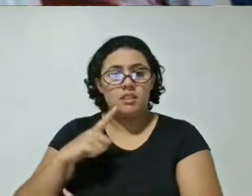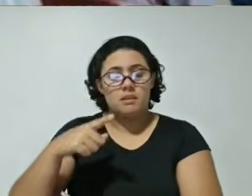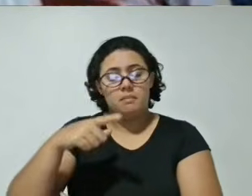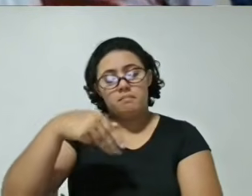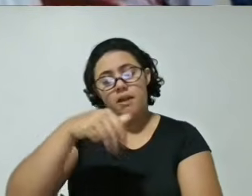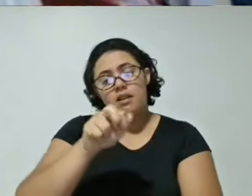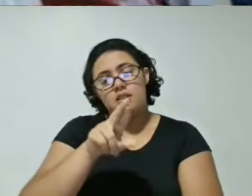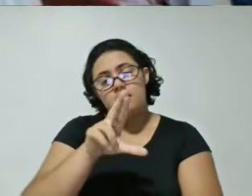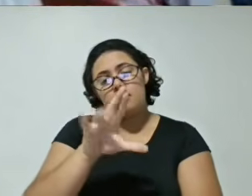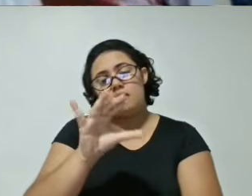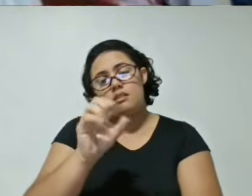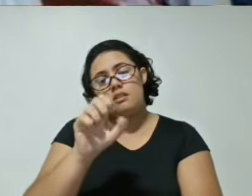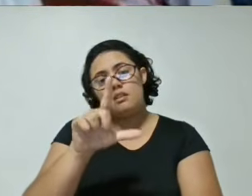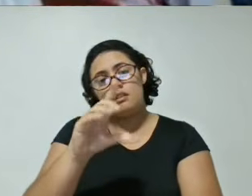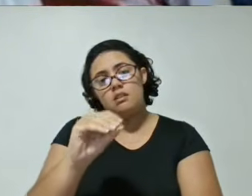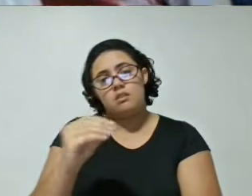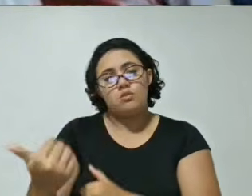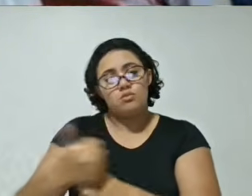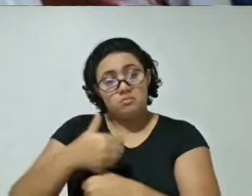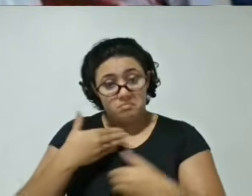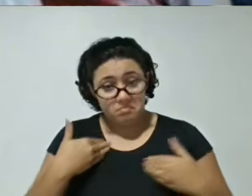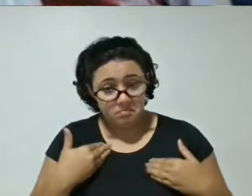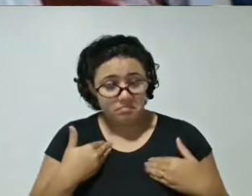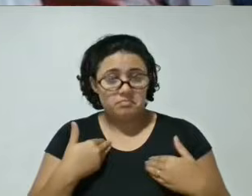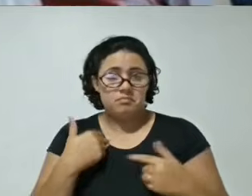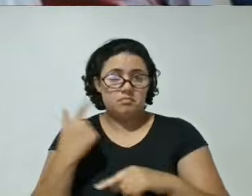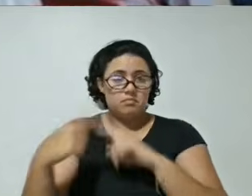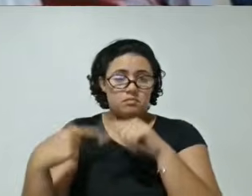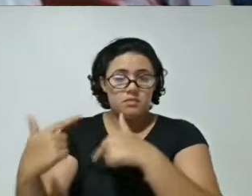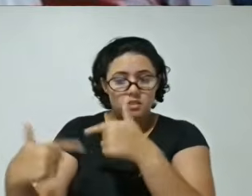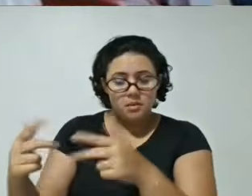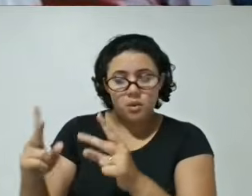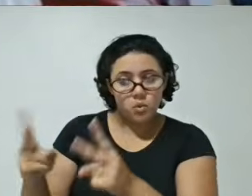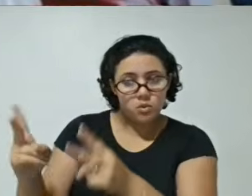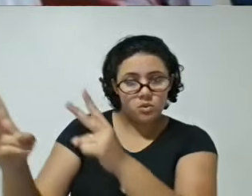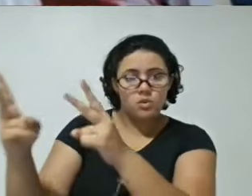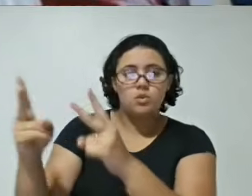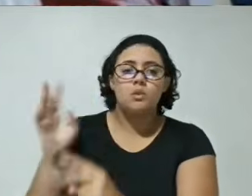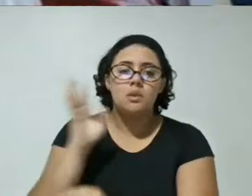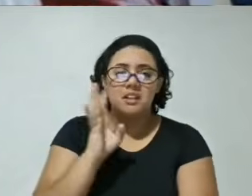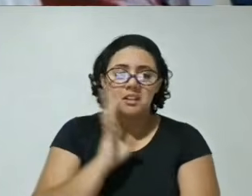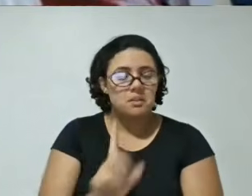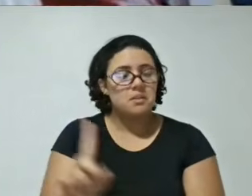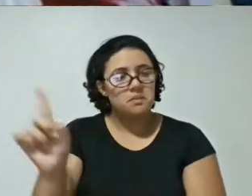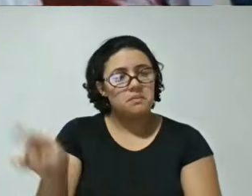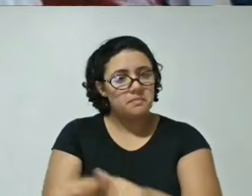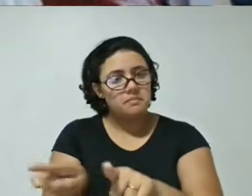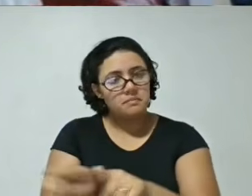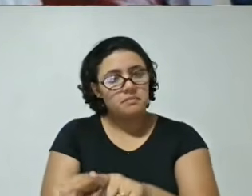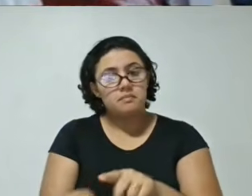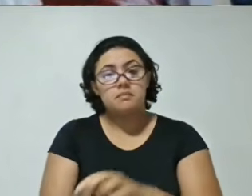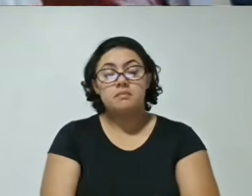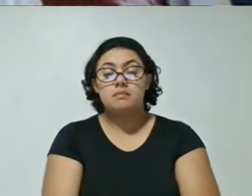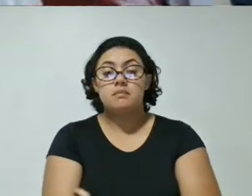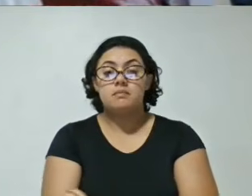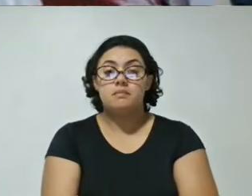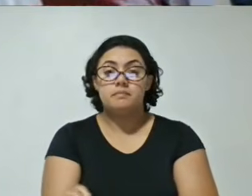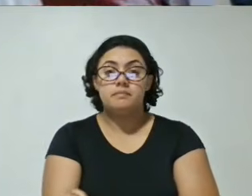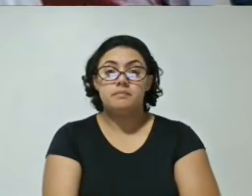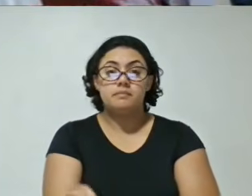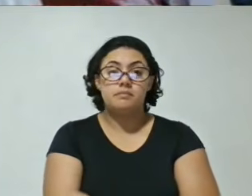me substituiu lá no trabalho, continuou com um trabalho super legal lá também. Eu acho que sempre tem um choque, assim,